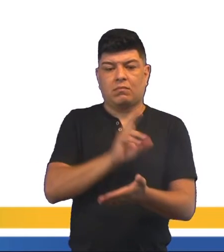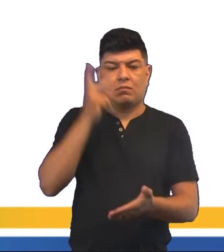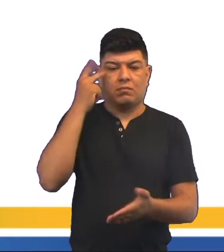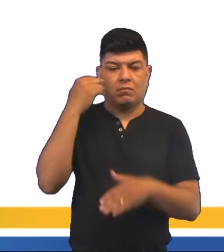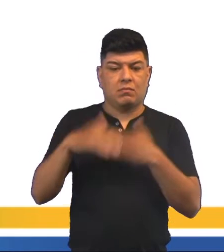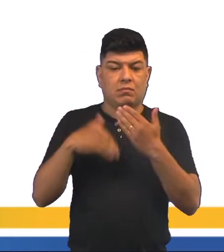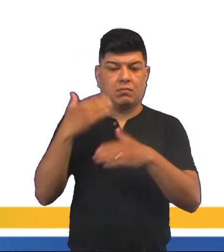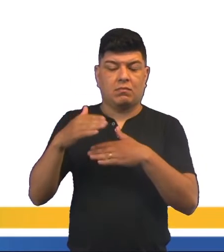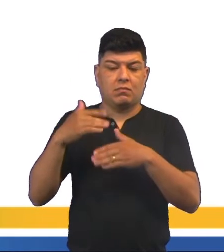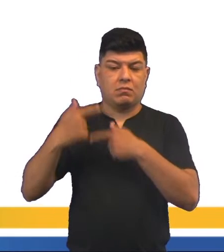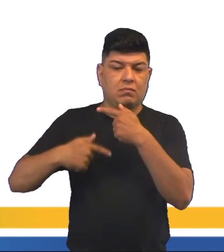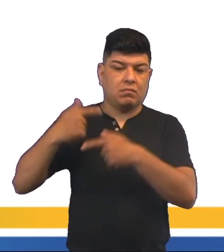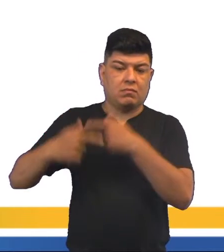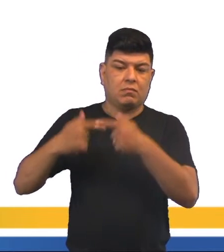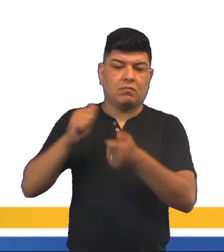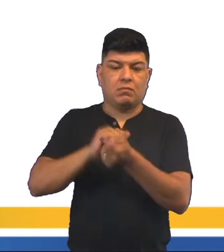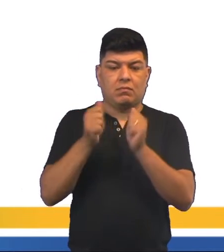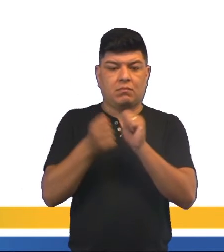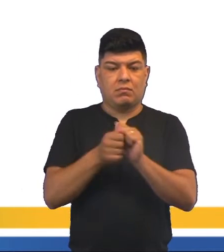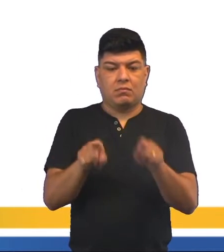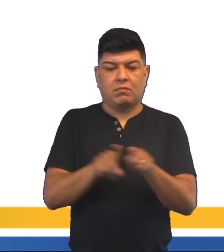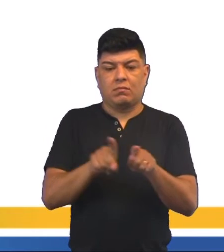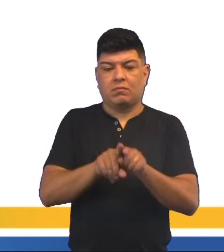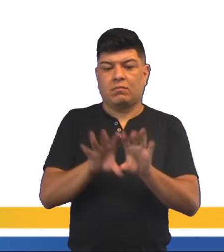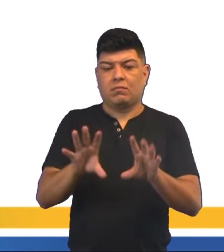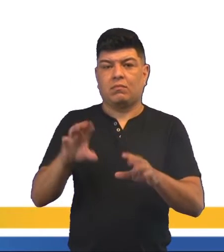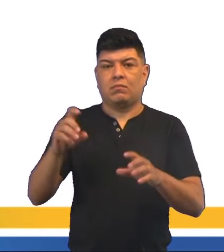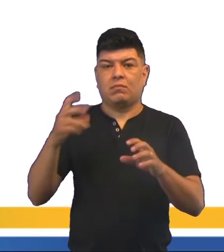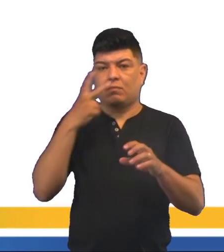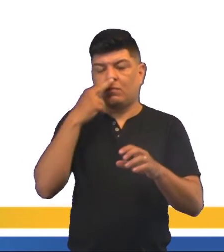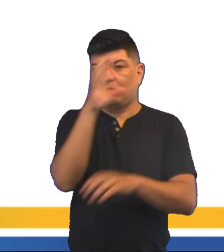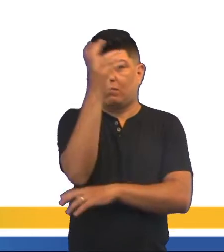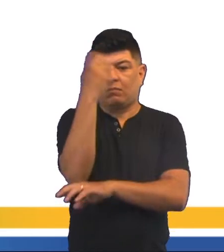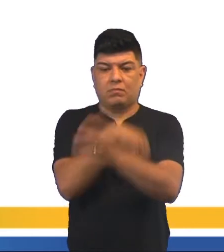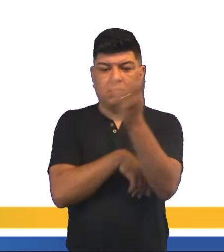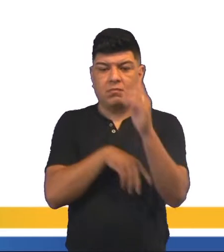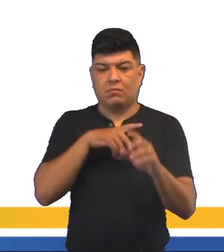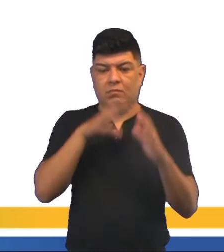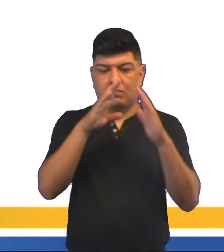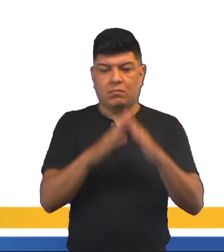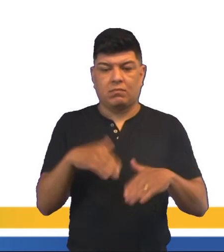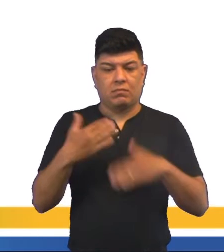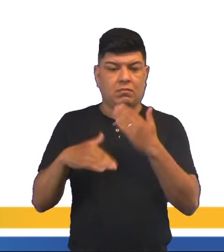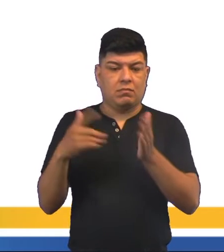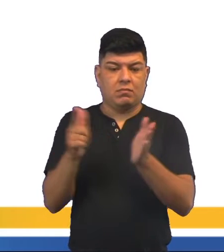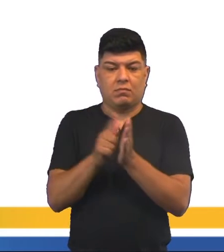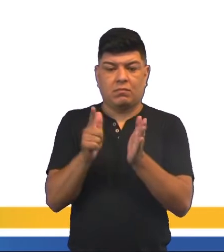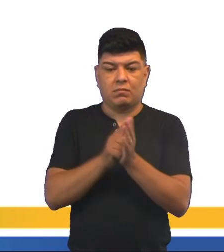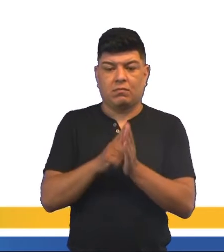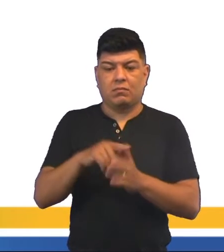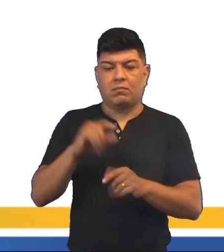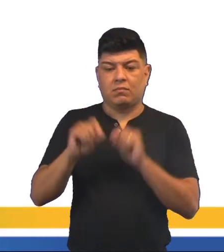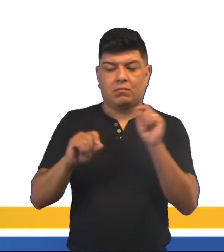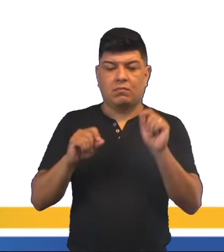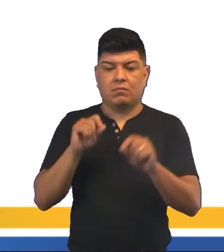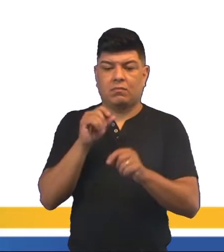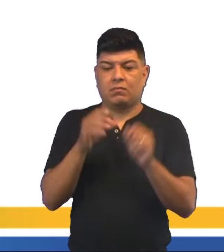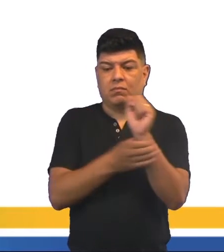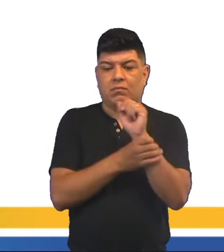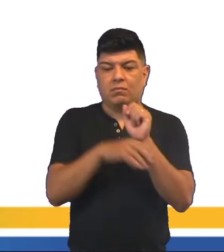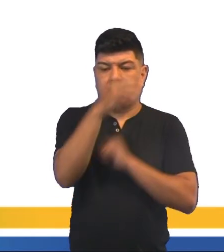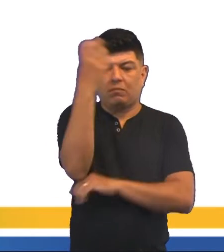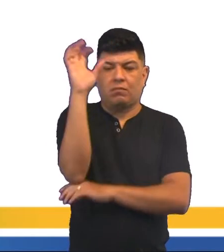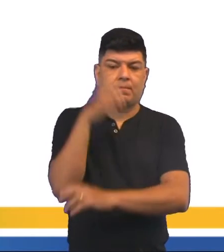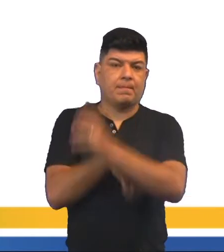naturais, desenvolvidos ao longo de gerações, né, e adaptados às condições ecológicas locais, né, que desempenham um papel fundamental na proteção